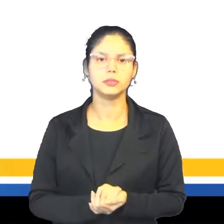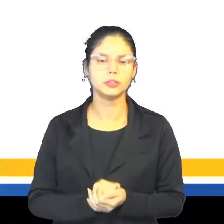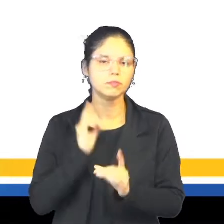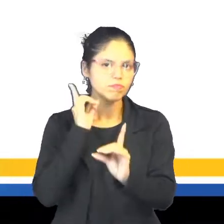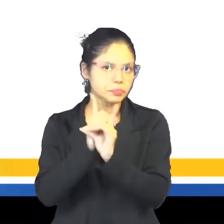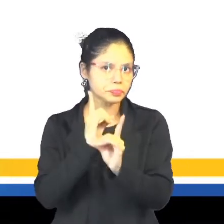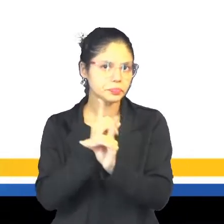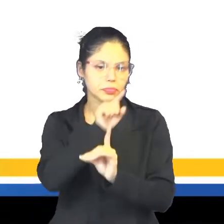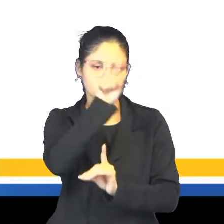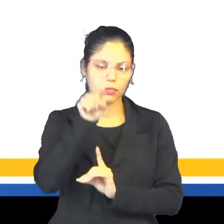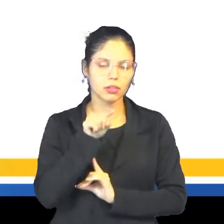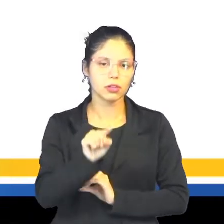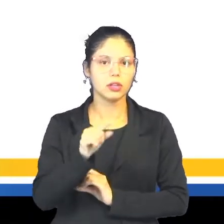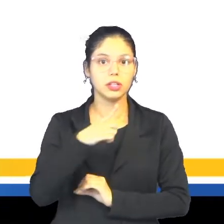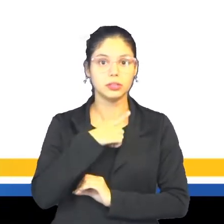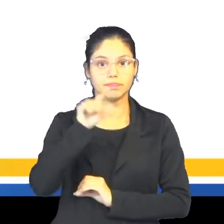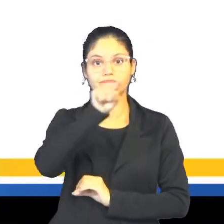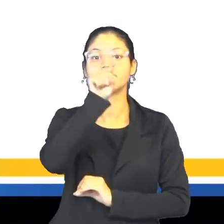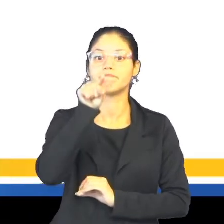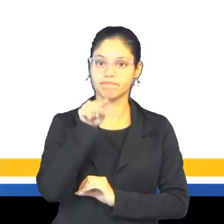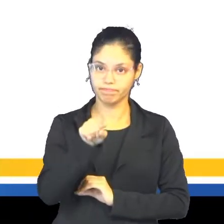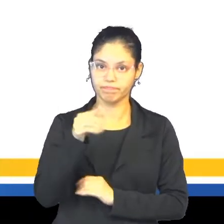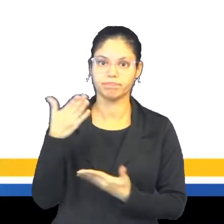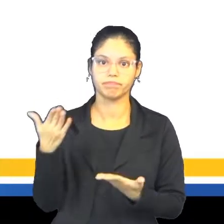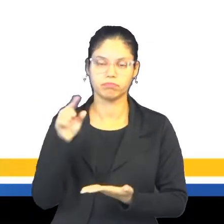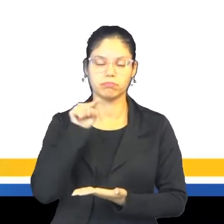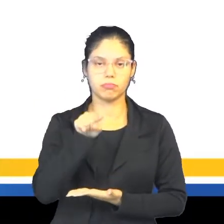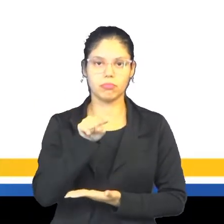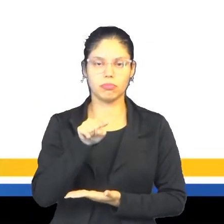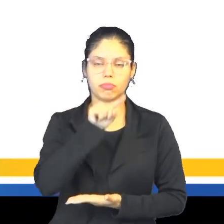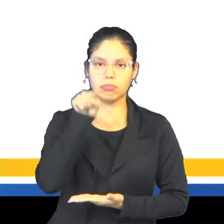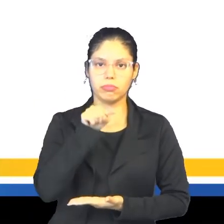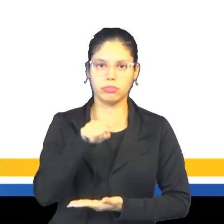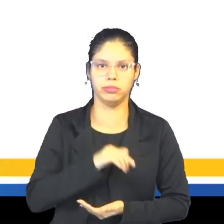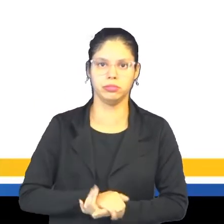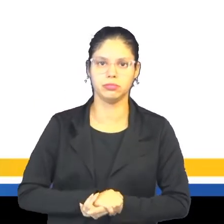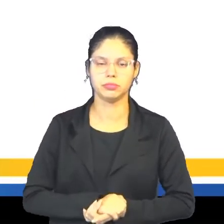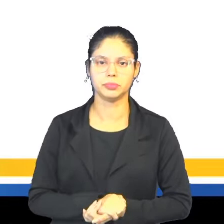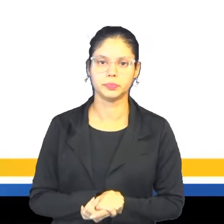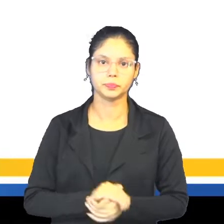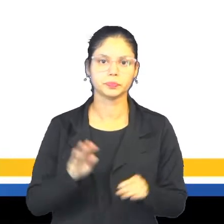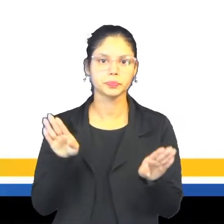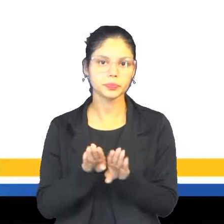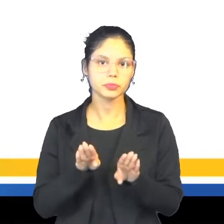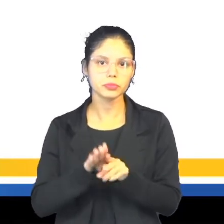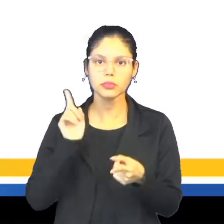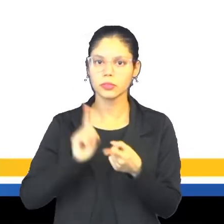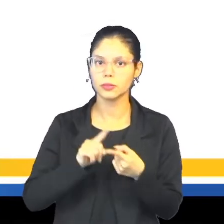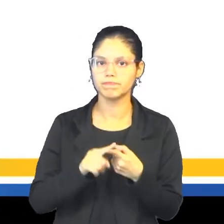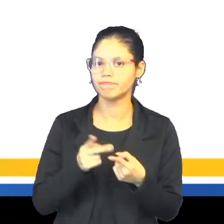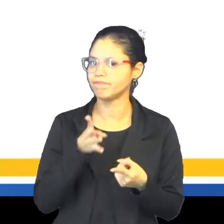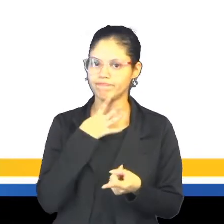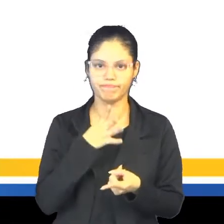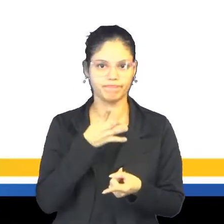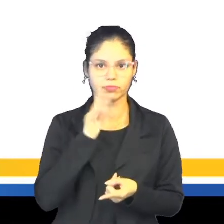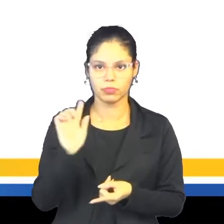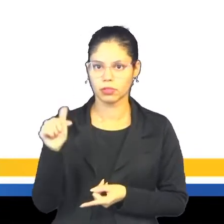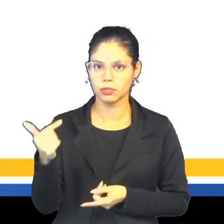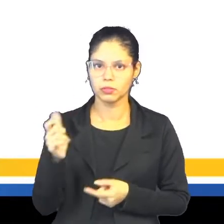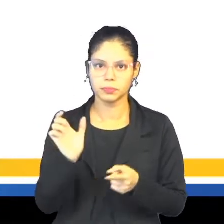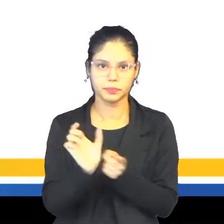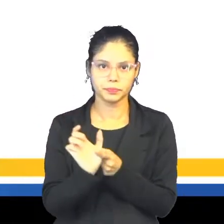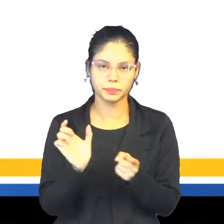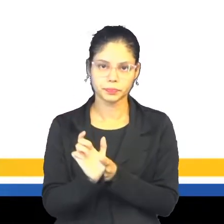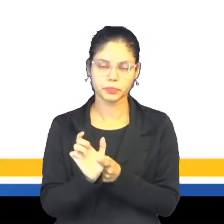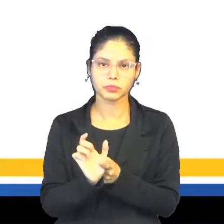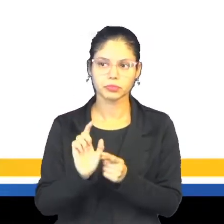numa interrogação é quando ela tem um acento de interrogação, quando tem um ponto de interrogação, né? Porque eu não conheço outra palavra que